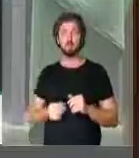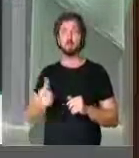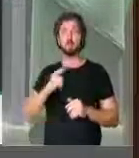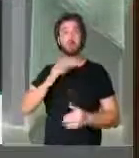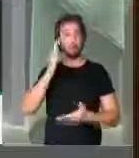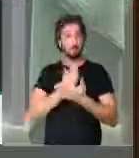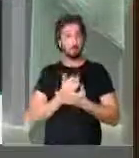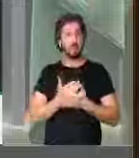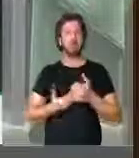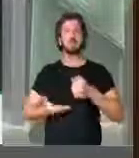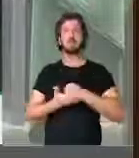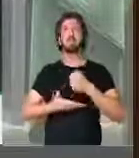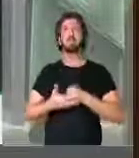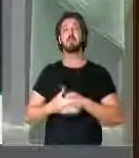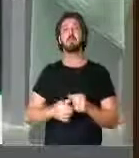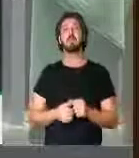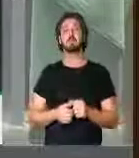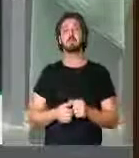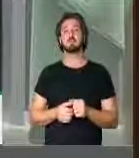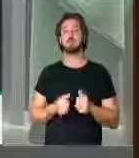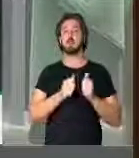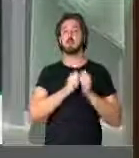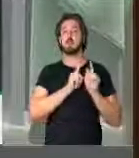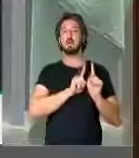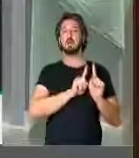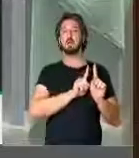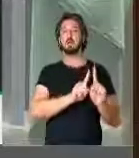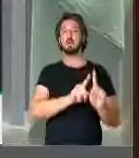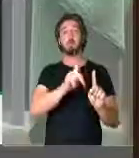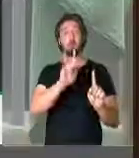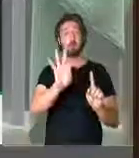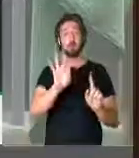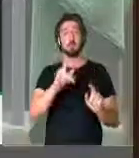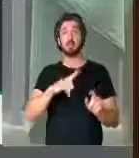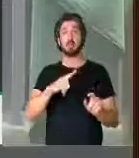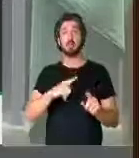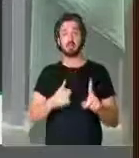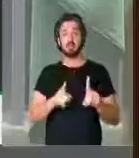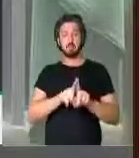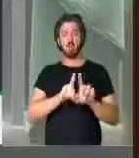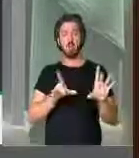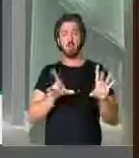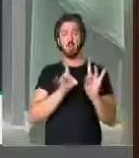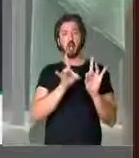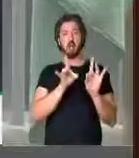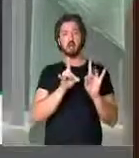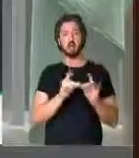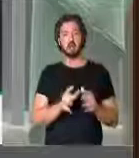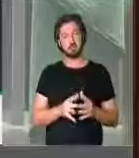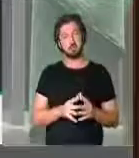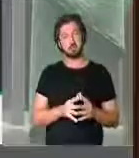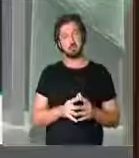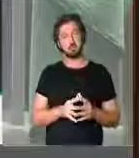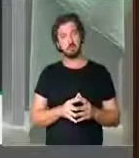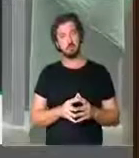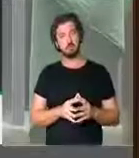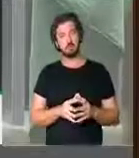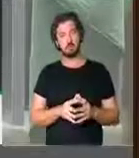boa parte de suas bases caminhando juntos com o PT, como irmãos siameses.